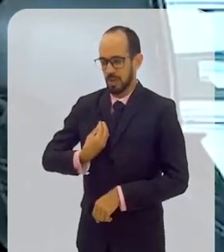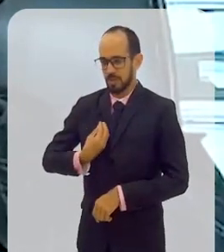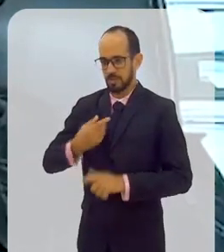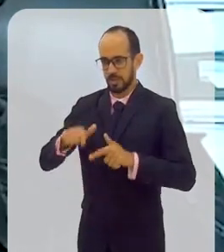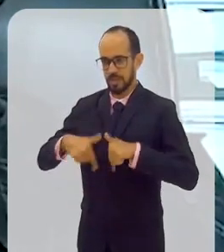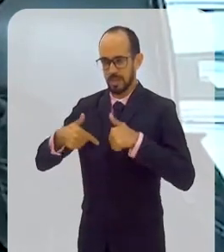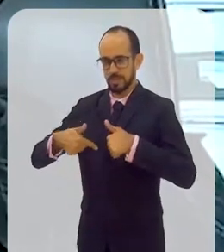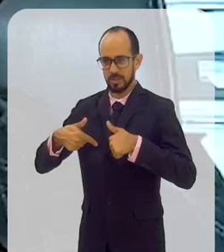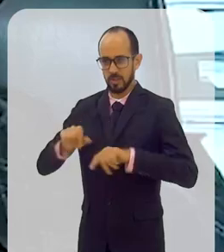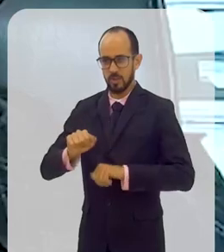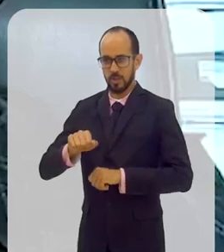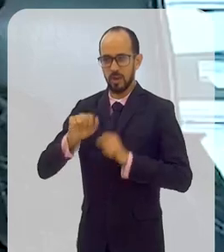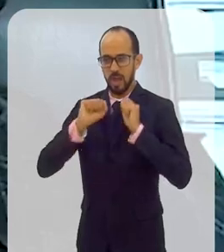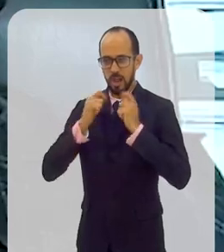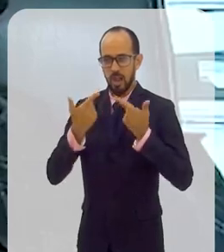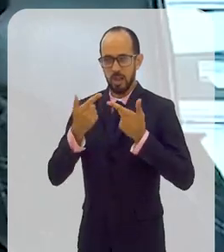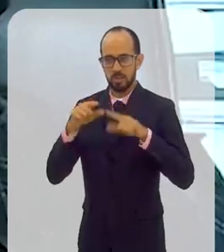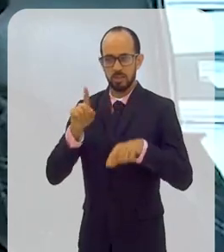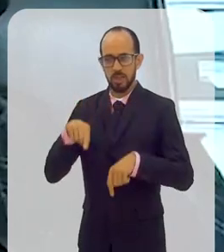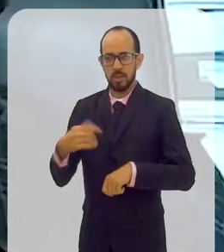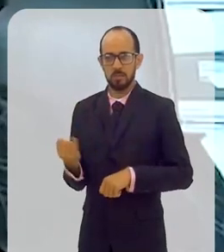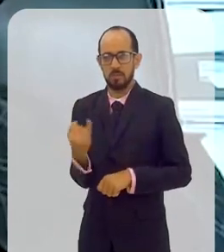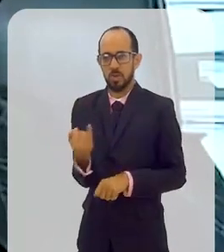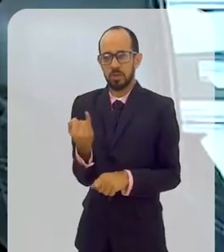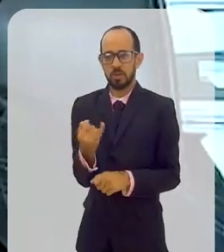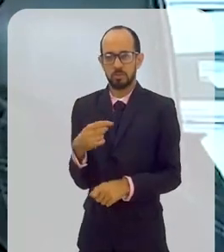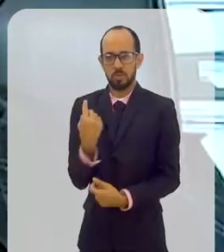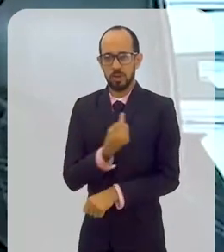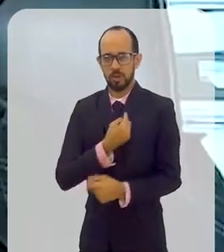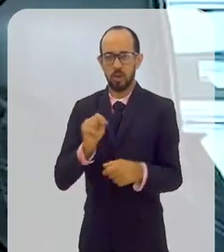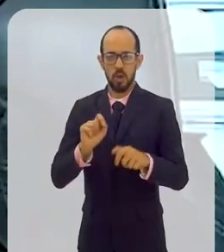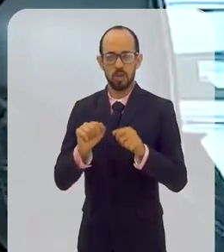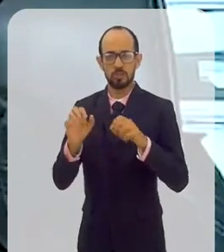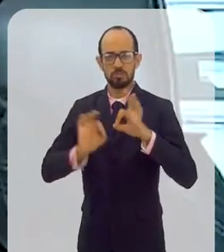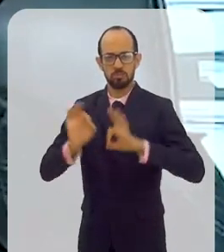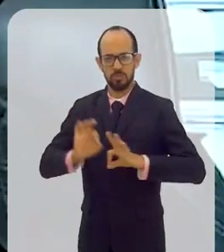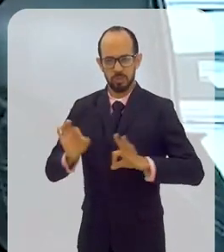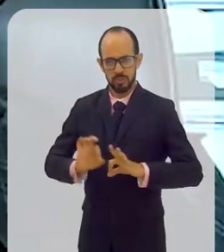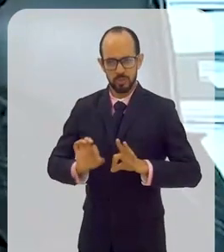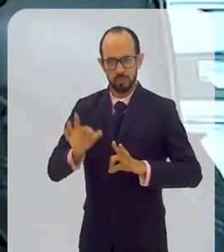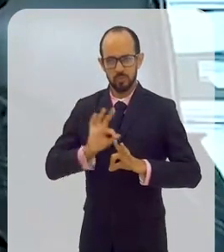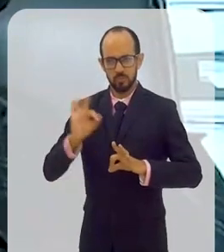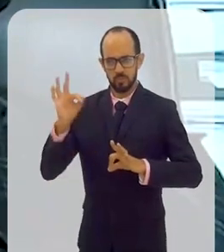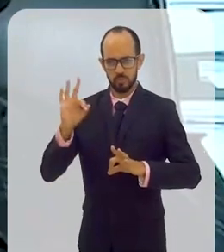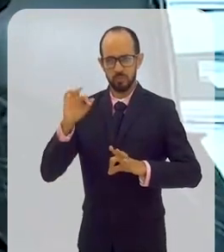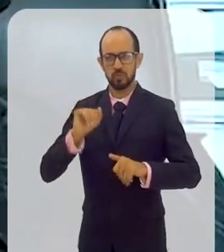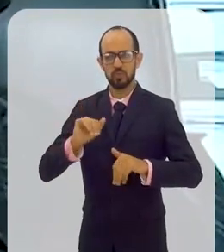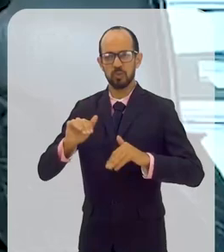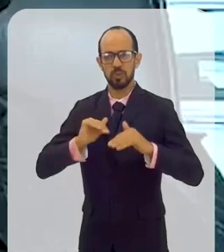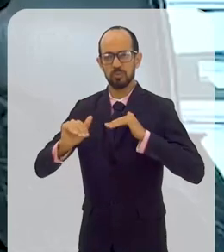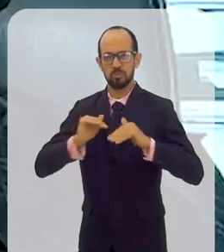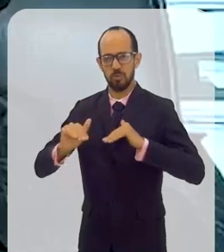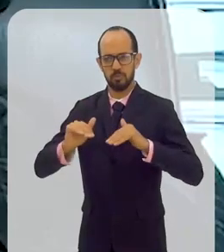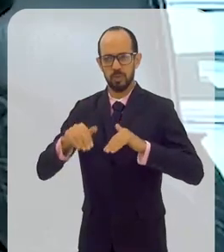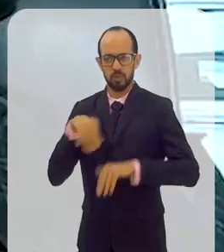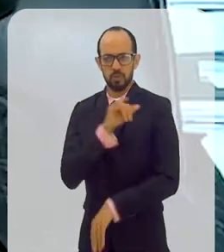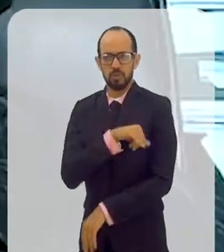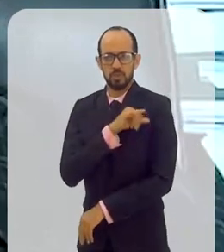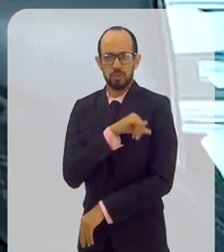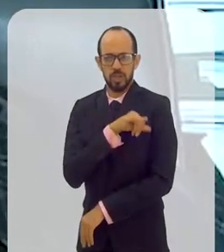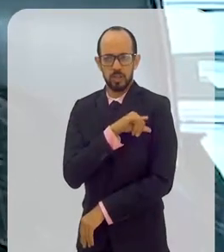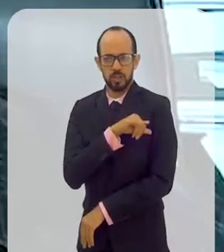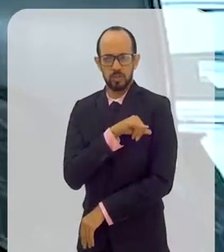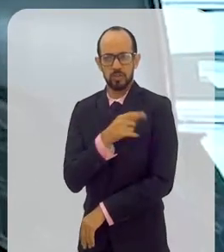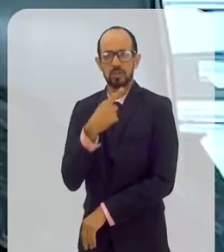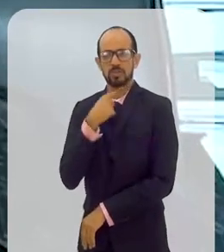LEGE, que é muito importante para a gente prever e planejar o futuro do desenvolvimento do Rio de Janeiro. E